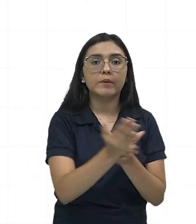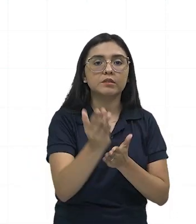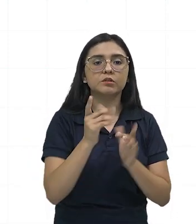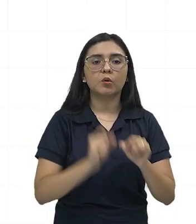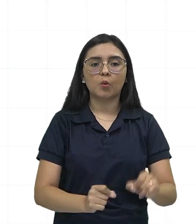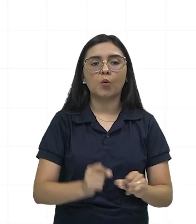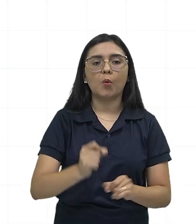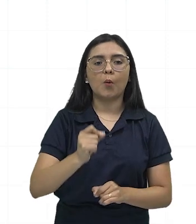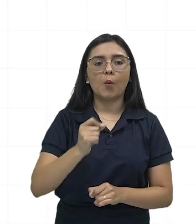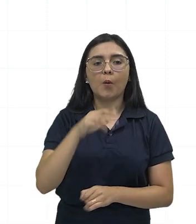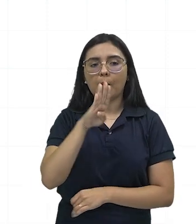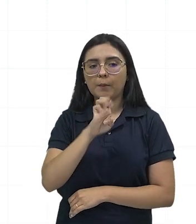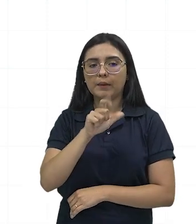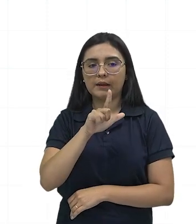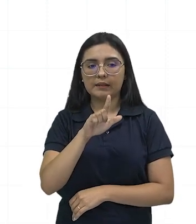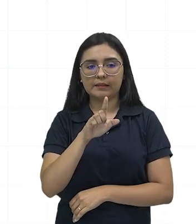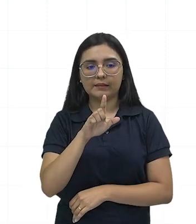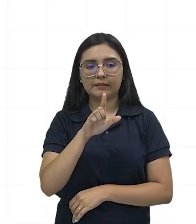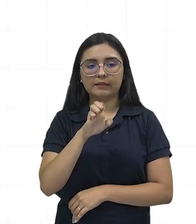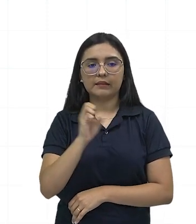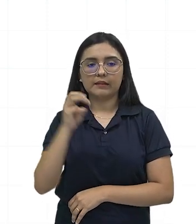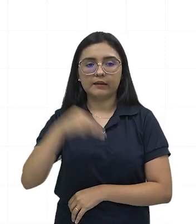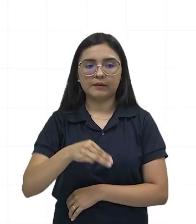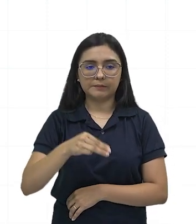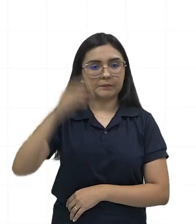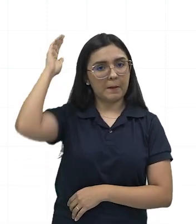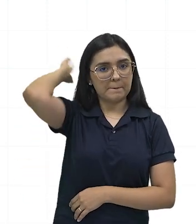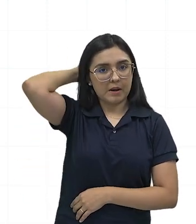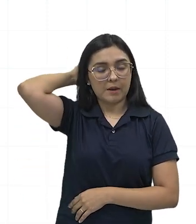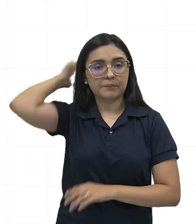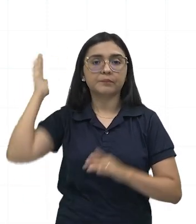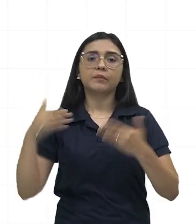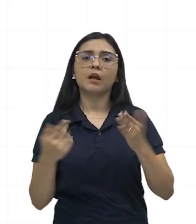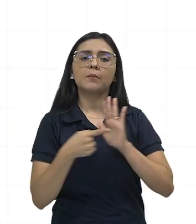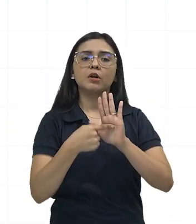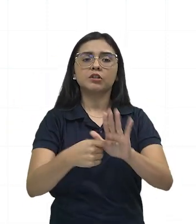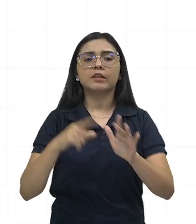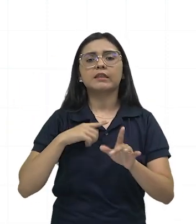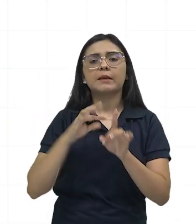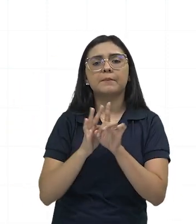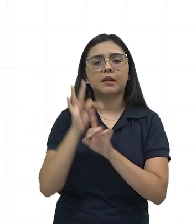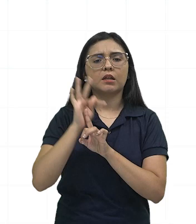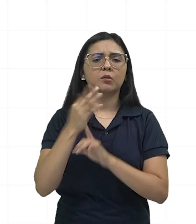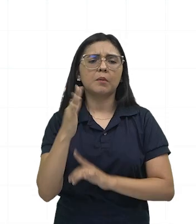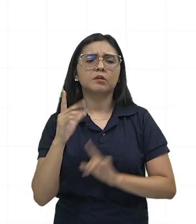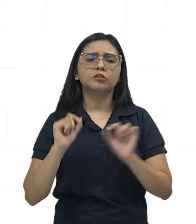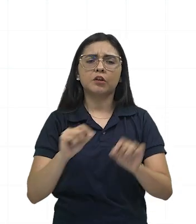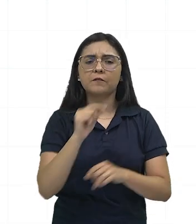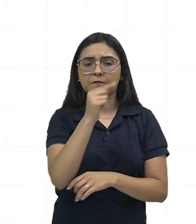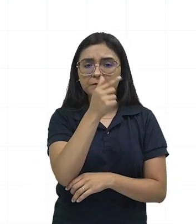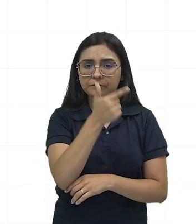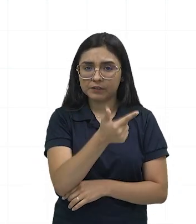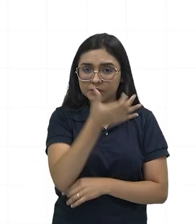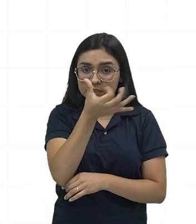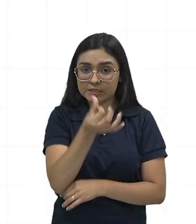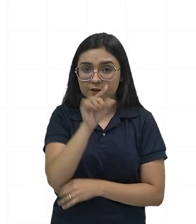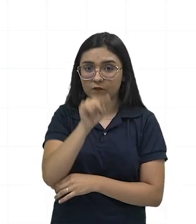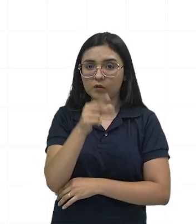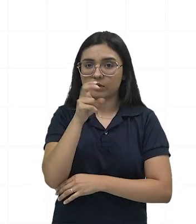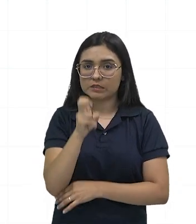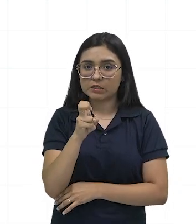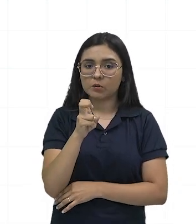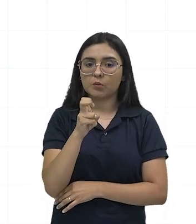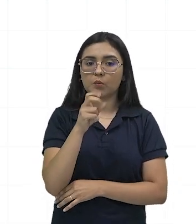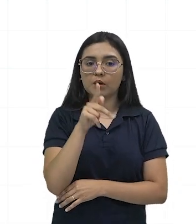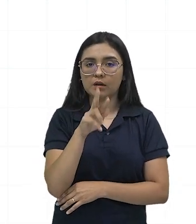com Belém, né, a capital do estado do Pará, que apresenta a temperatura média mensal de